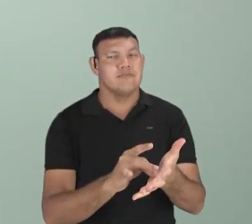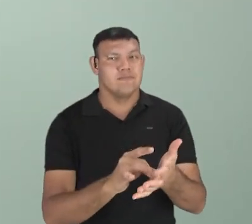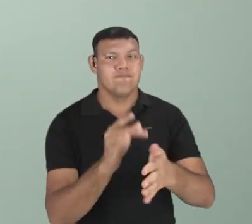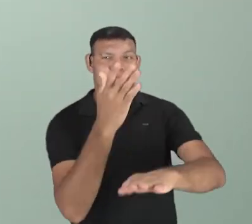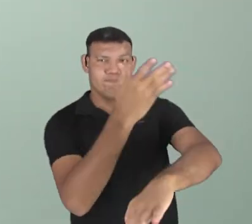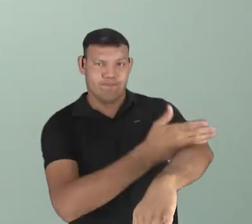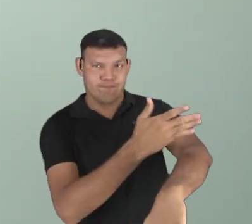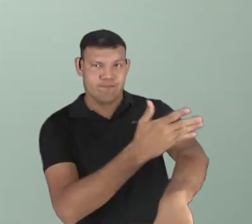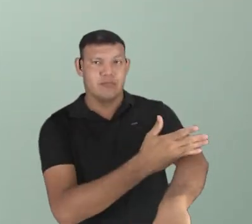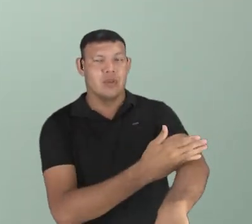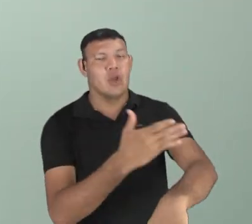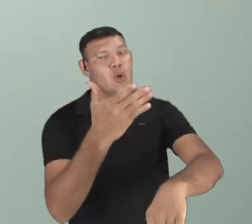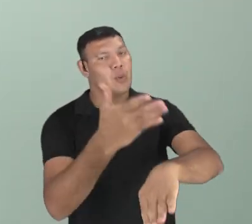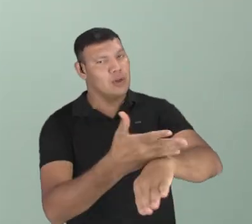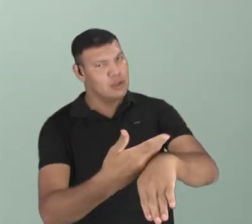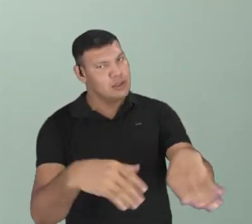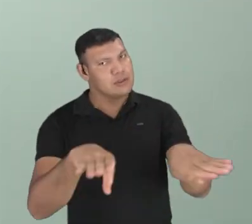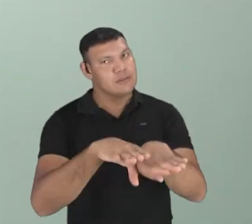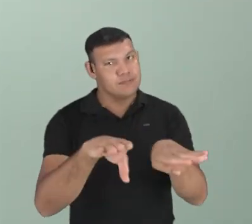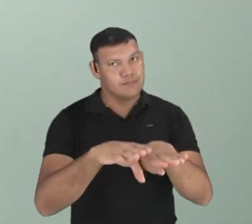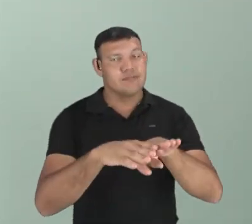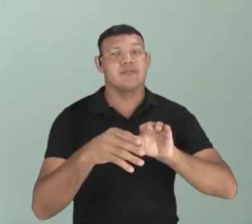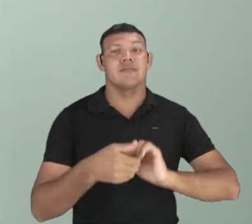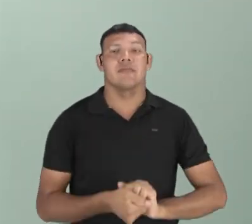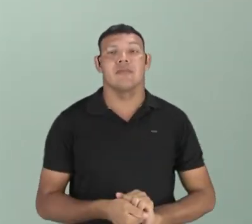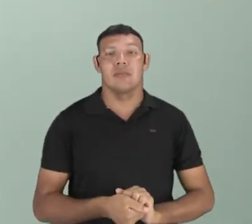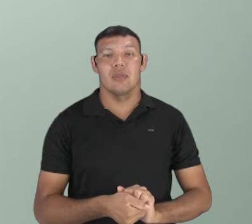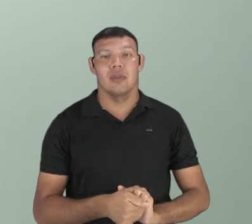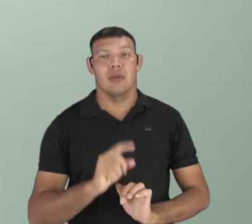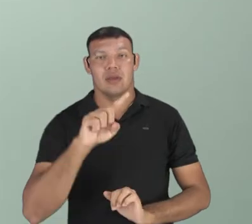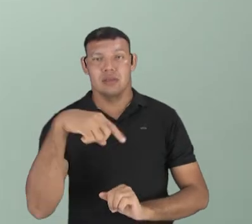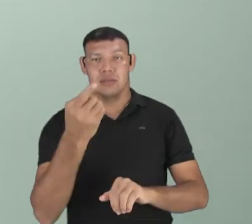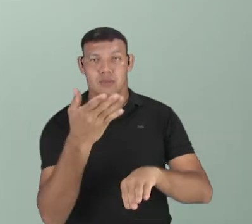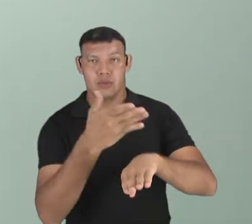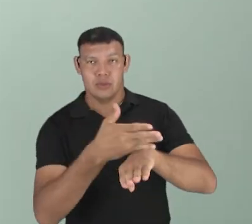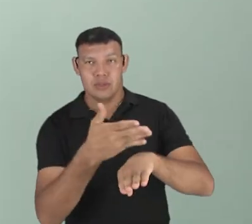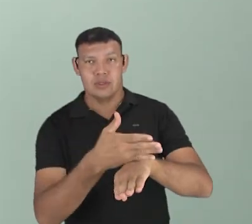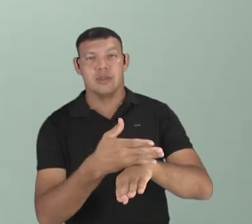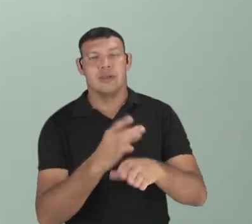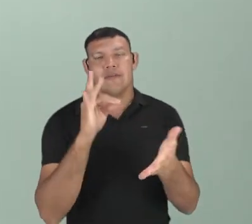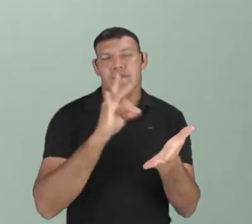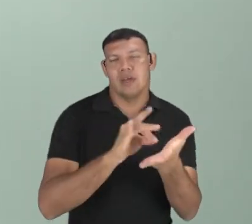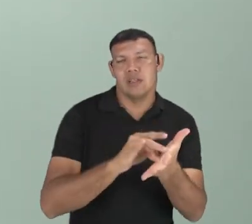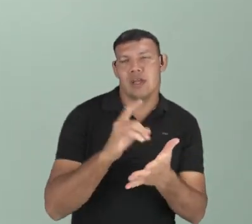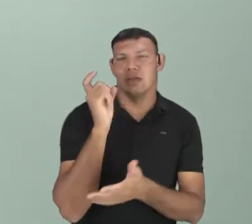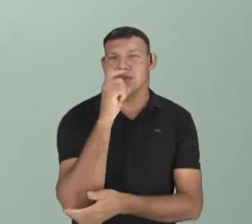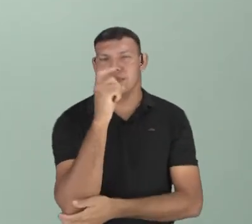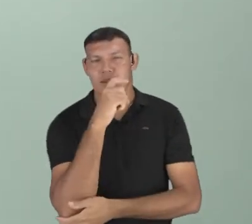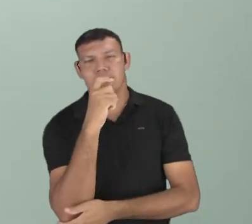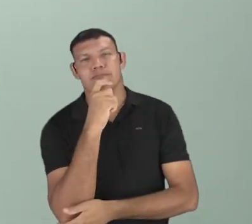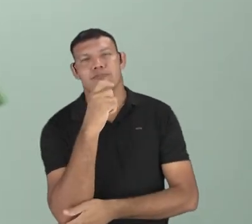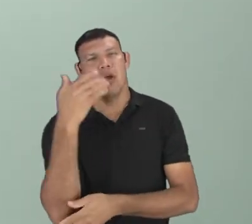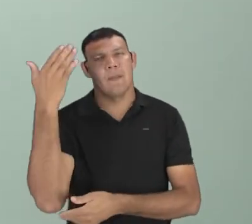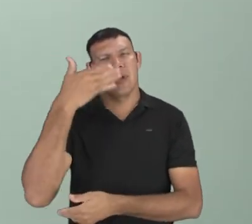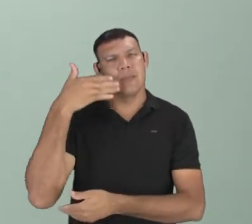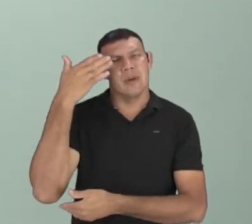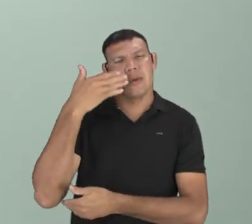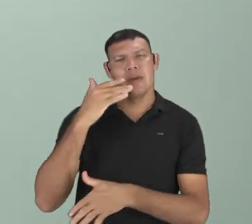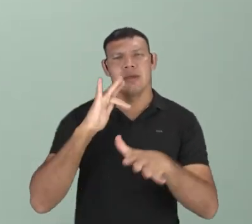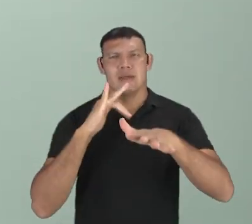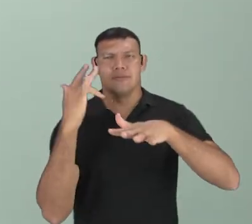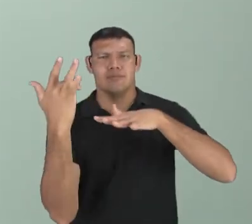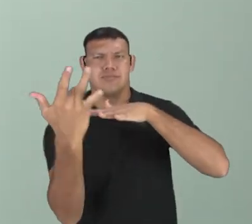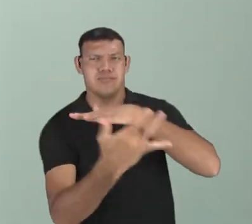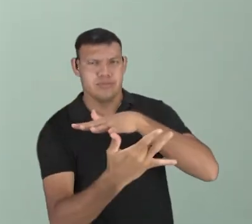e modernas, na pós-modernidade, o que é verdade, o que não é verdade, muitos discursos, as redes sociais que vieram